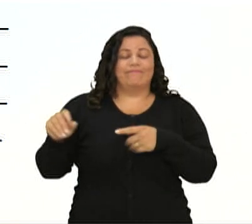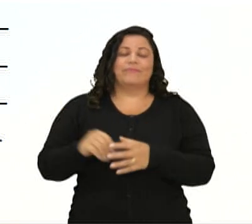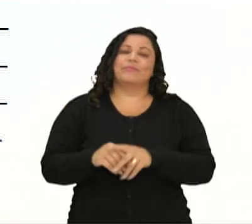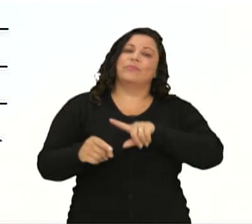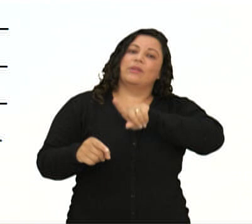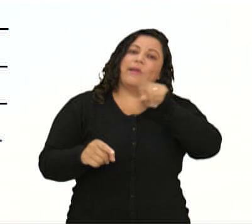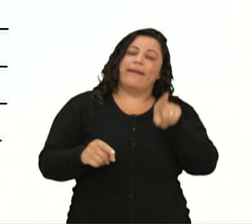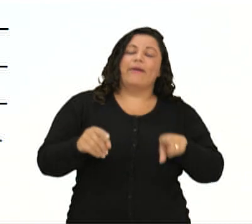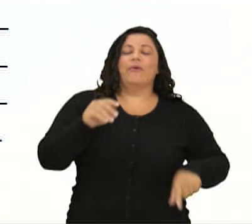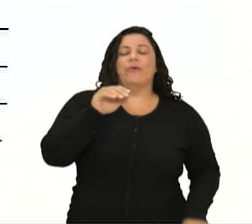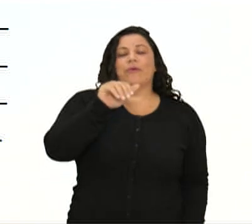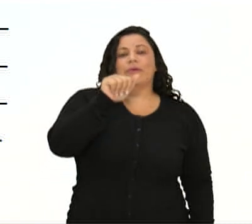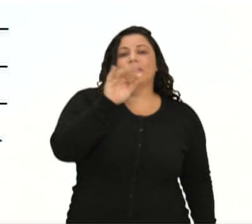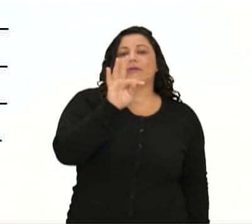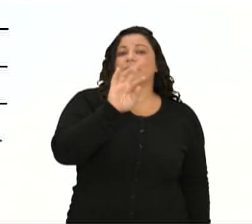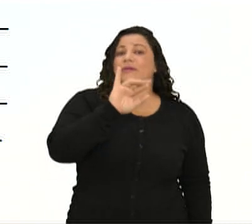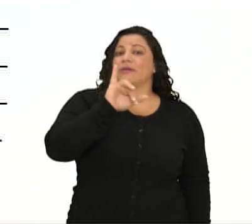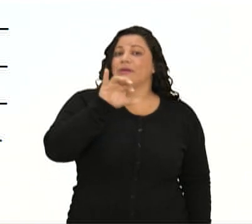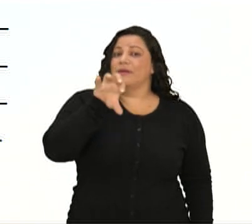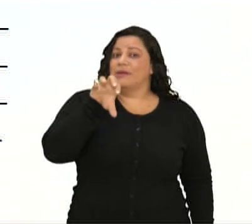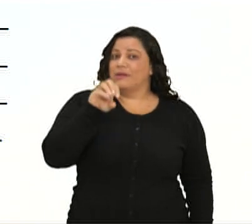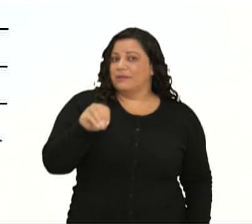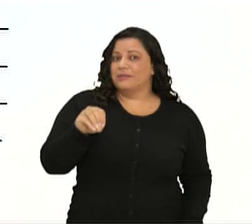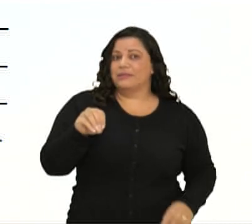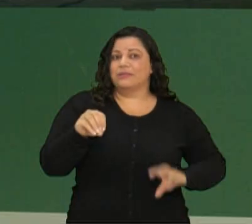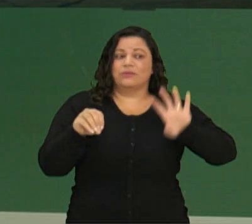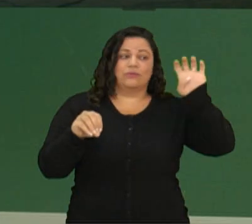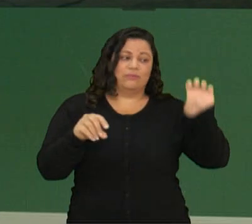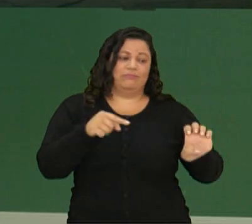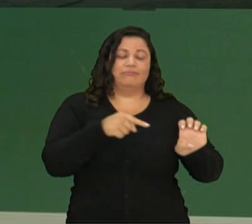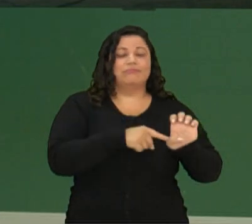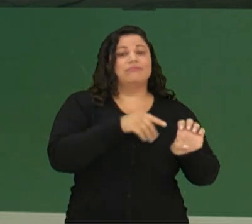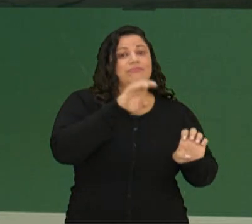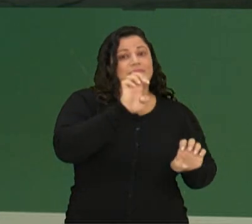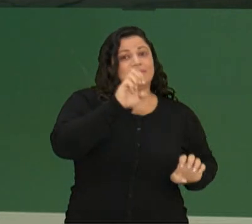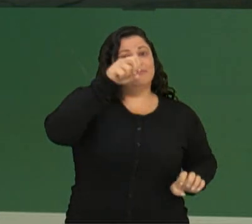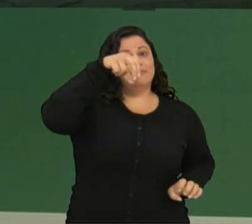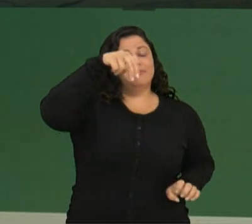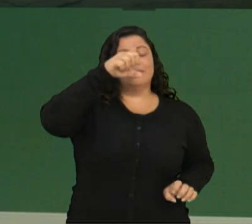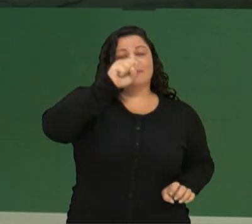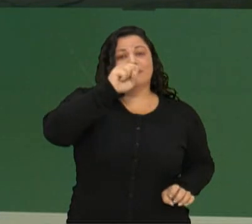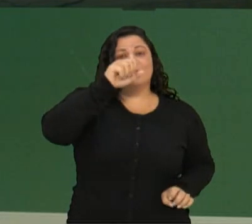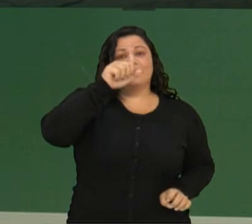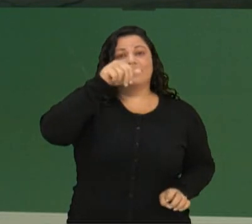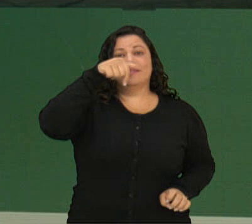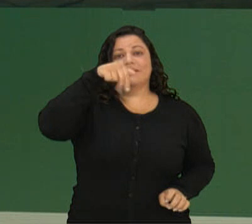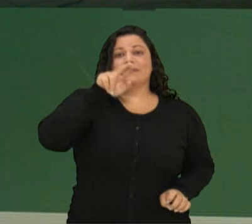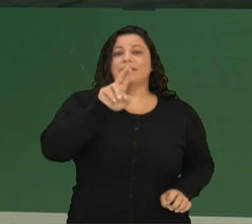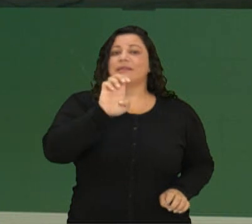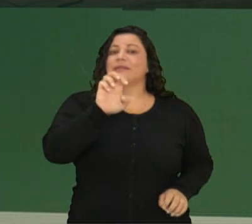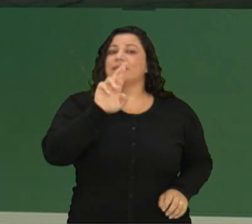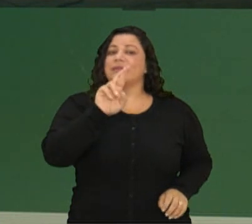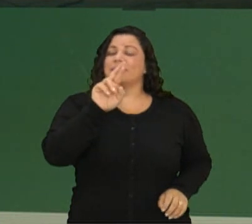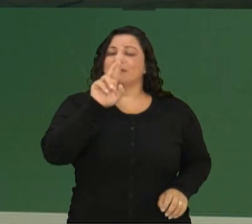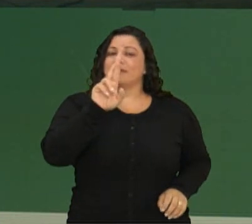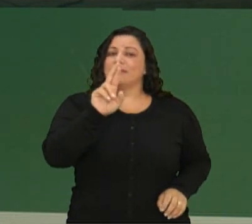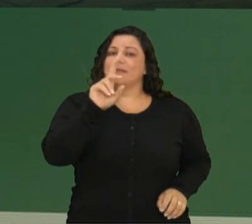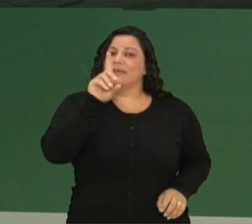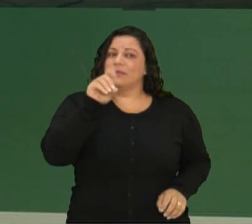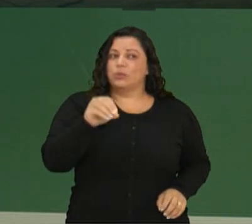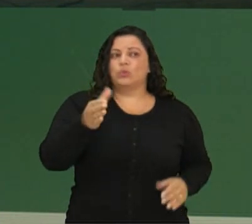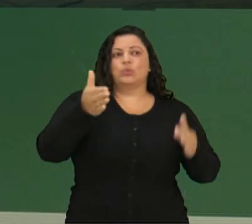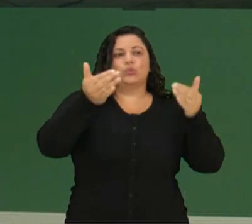esquerdo. C, logo abaixo do átrio, nós temos o ventrículo. No caso aqui,